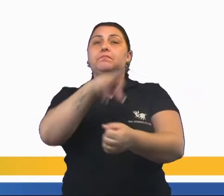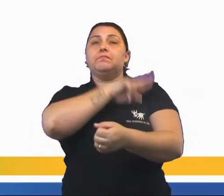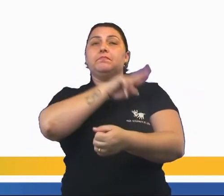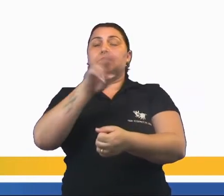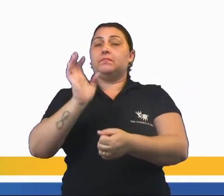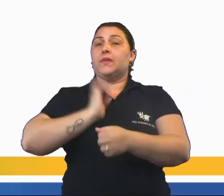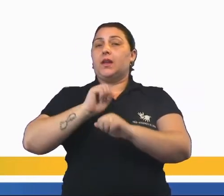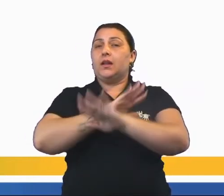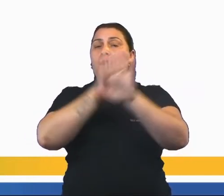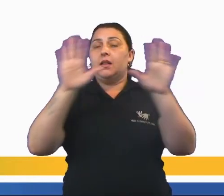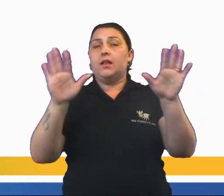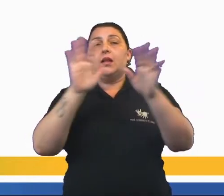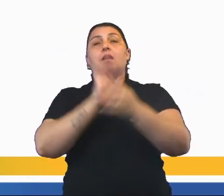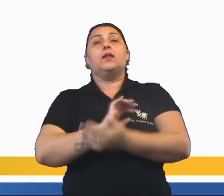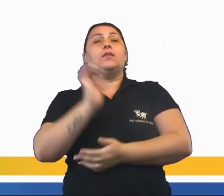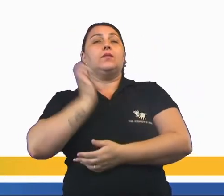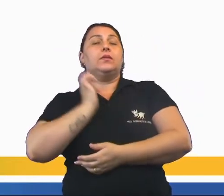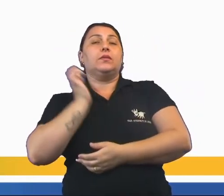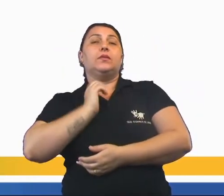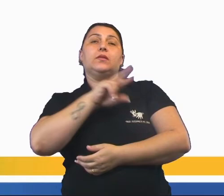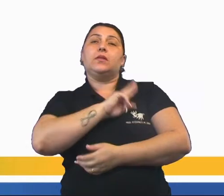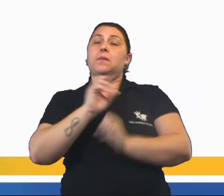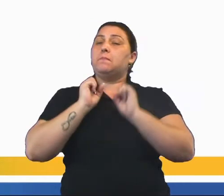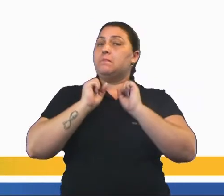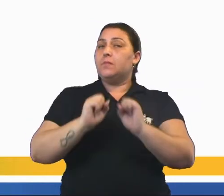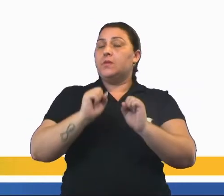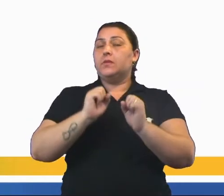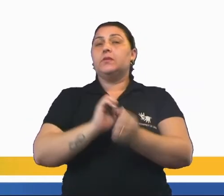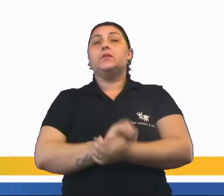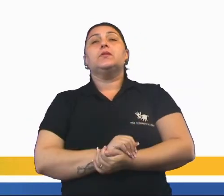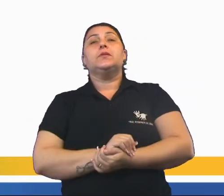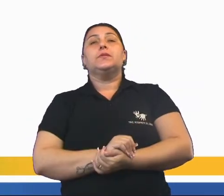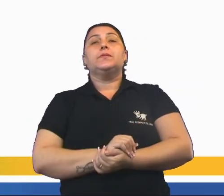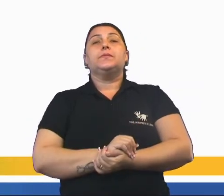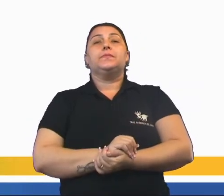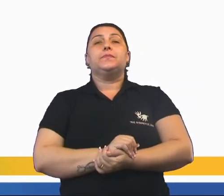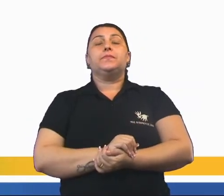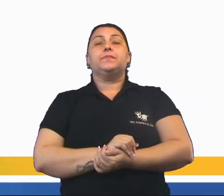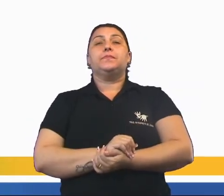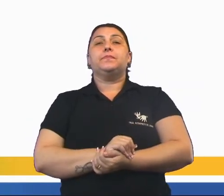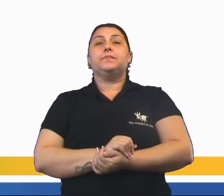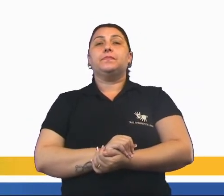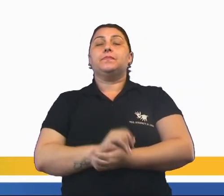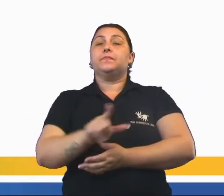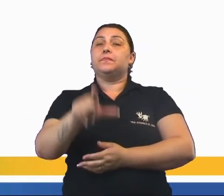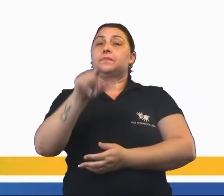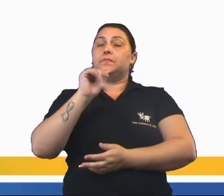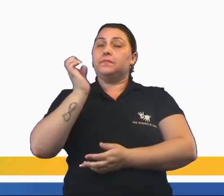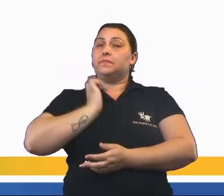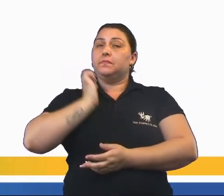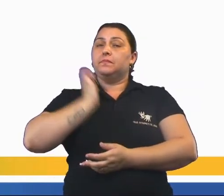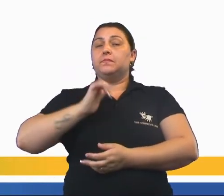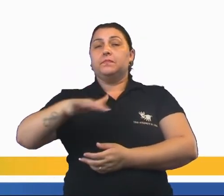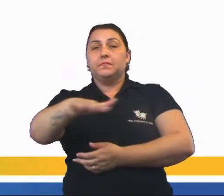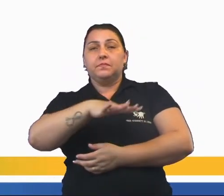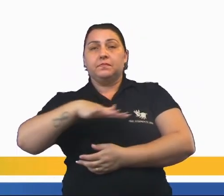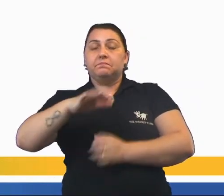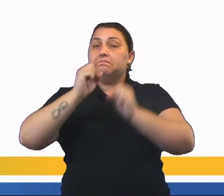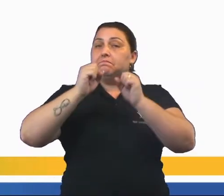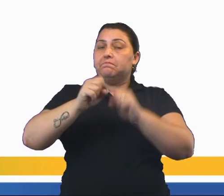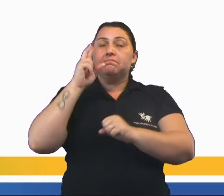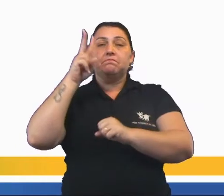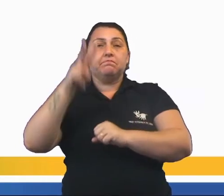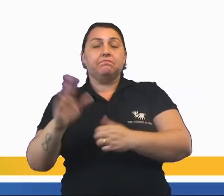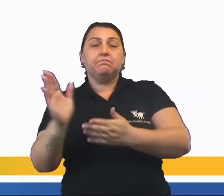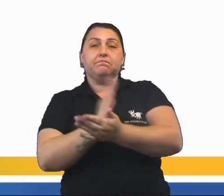religiosa. Claro que uma questão ética, a religião pode... Aliás, a religião está sujeita às opções éticas da sociedade, mas pode